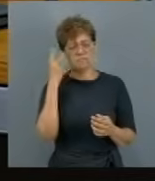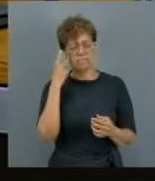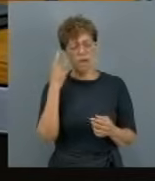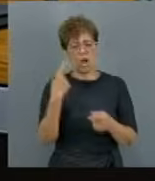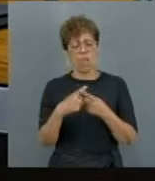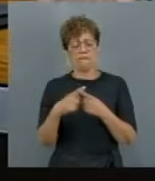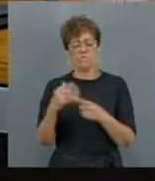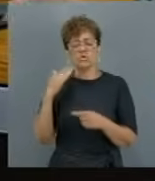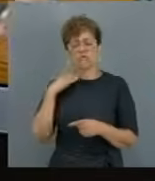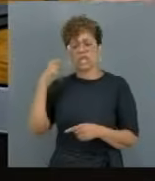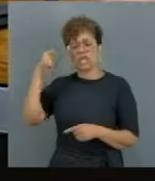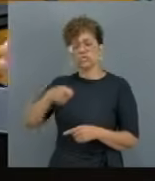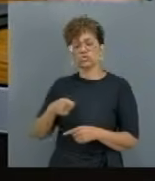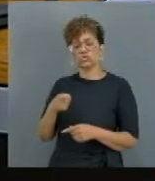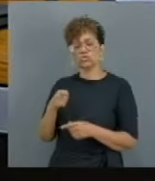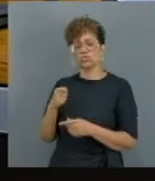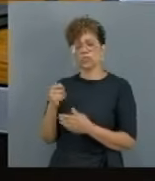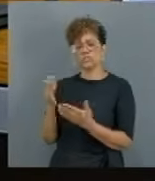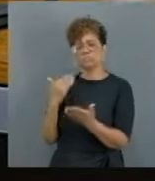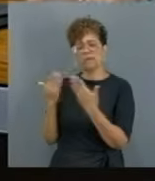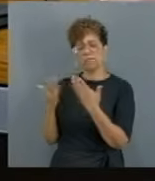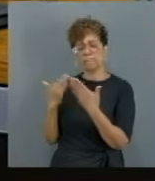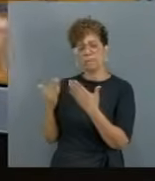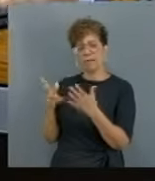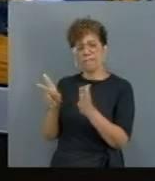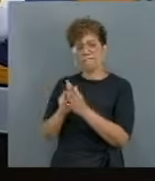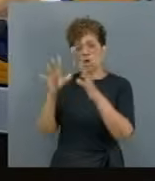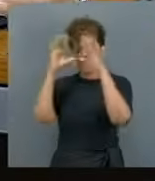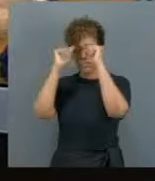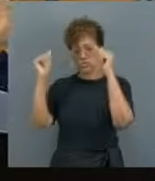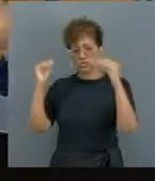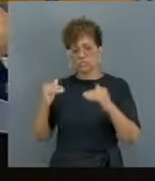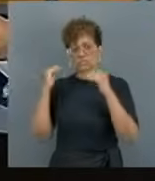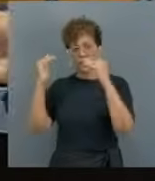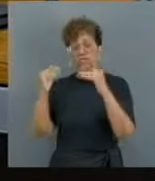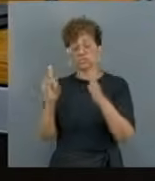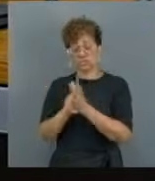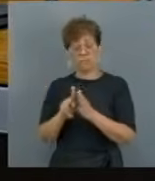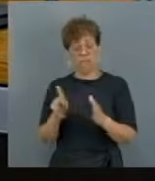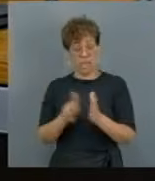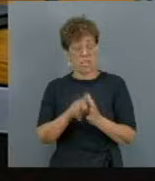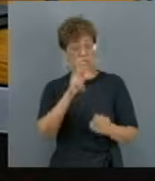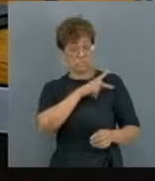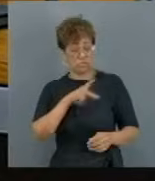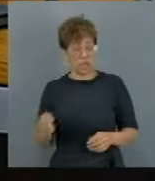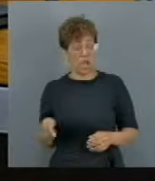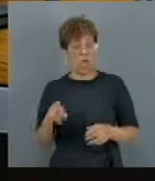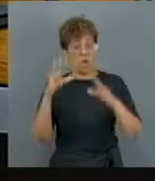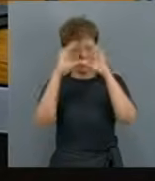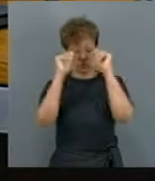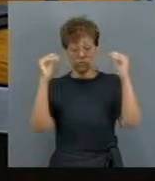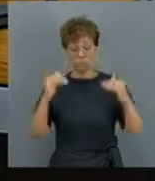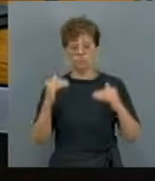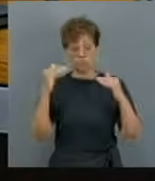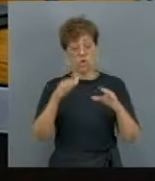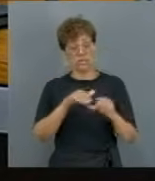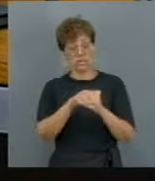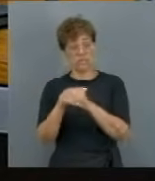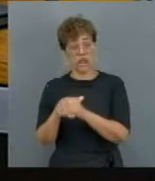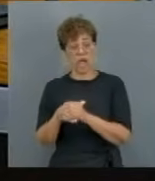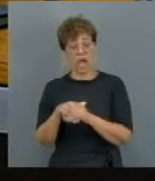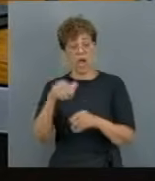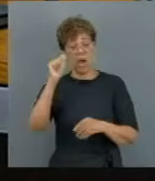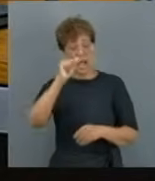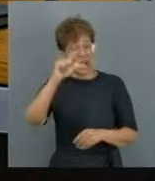juízes auxiliares, do eminente ministro do Supremo Tribunal Federal, na época, presidente também do Tribunal Superior Eleitoral, ministro Alexandre